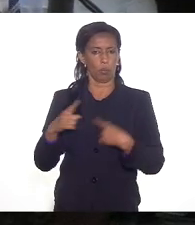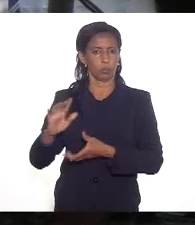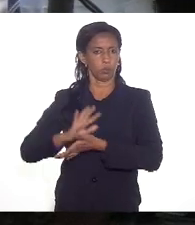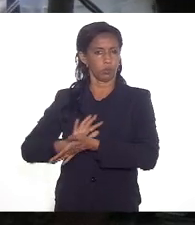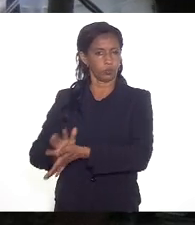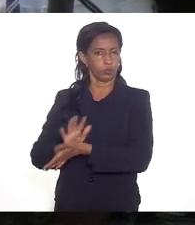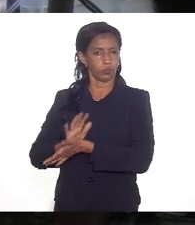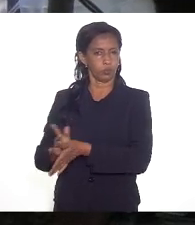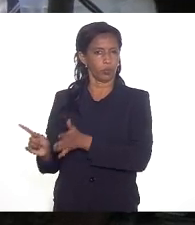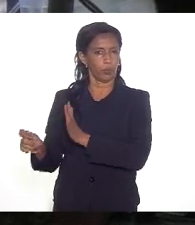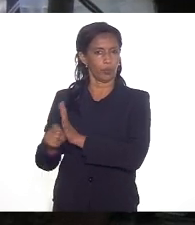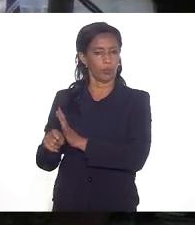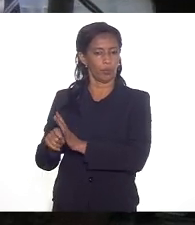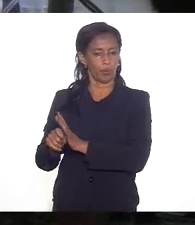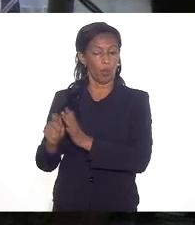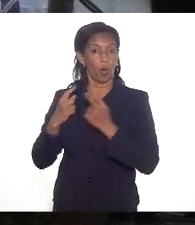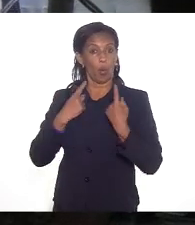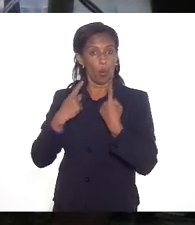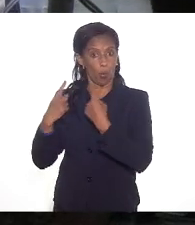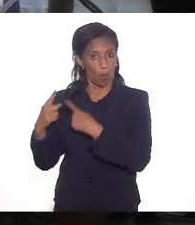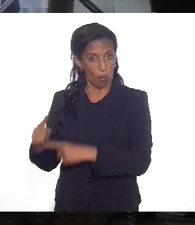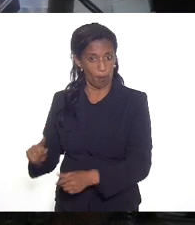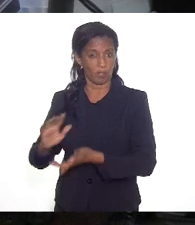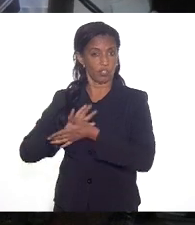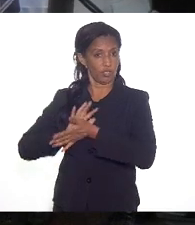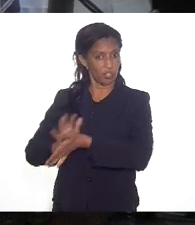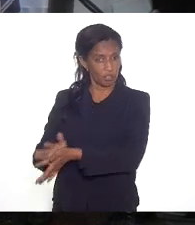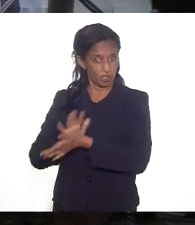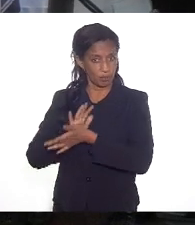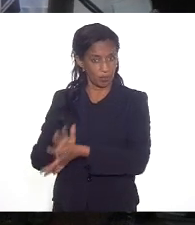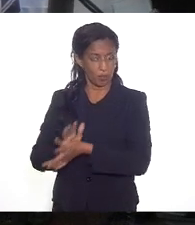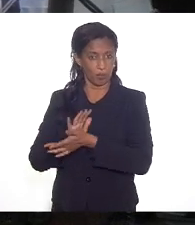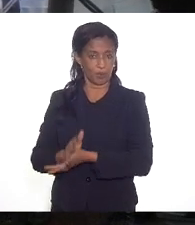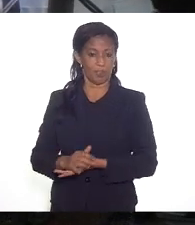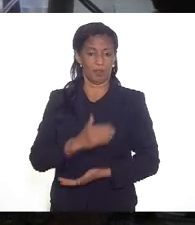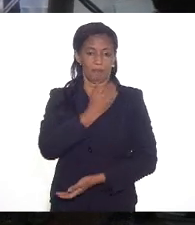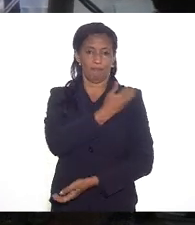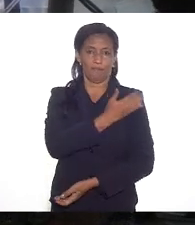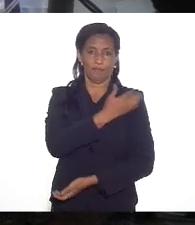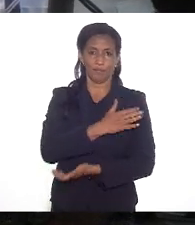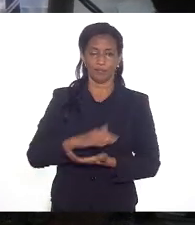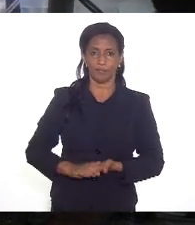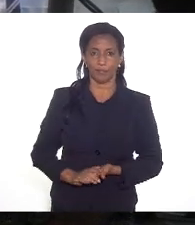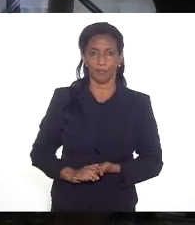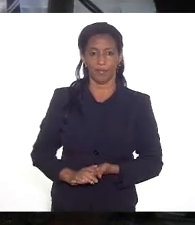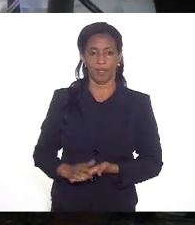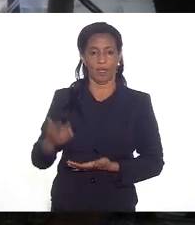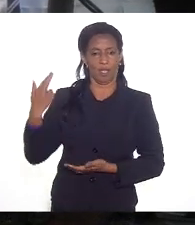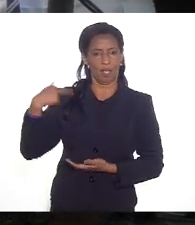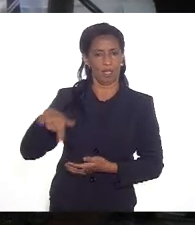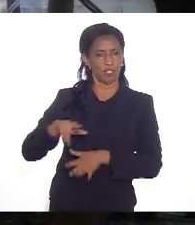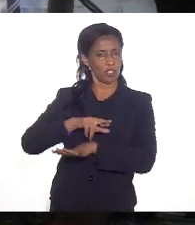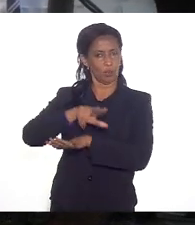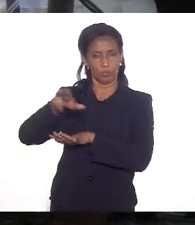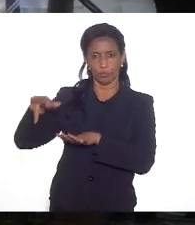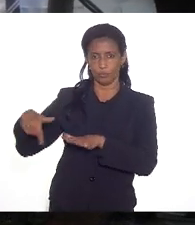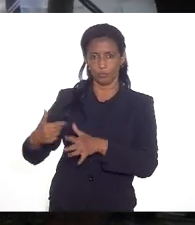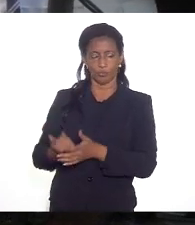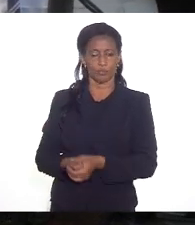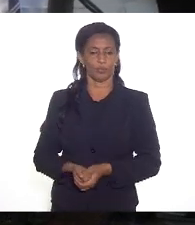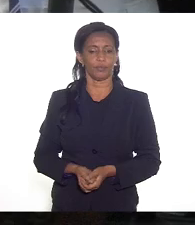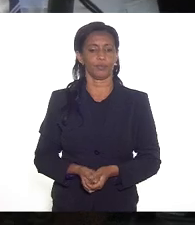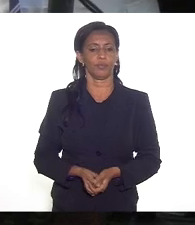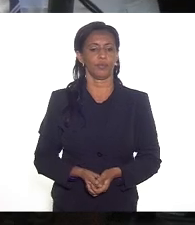de Doc e perdão combate às discriminações e preconceitos de raça cor etnia religião e procedência Nacional de